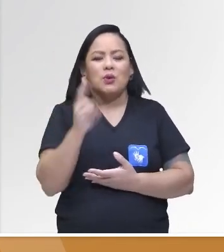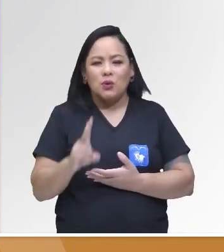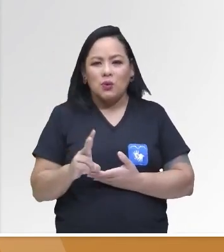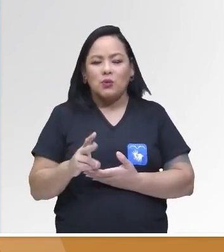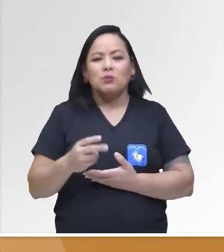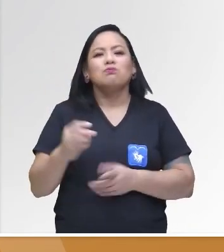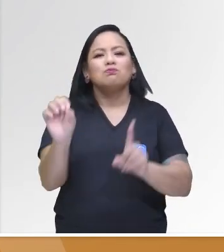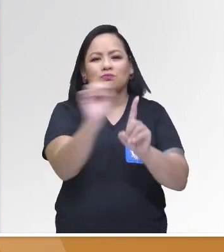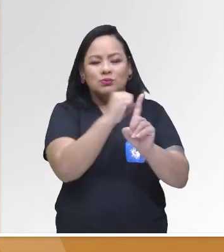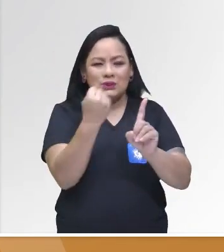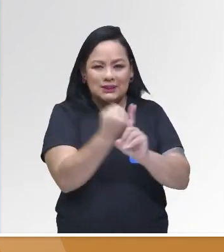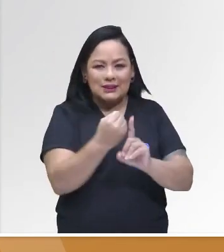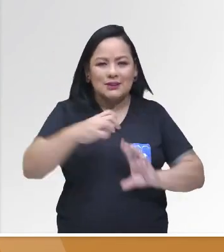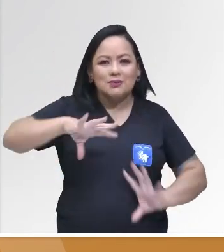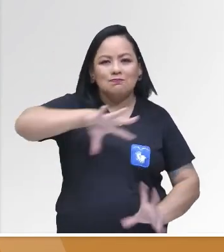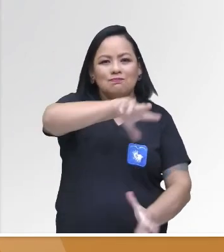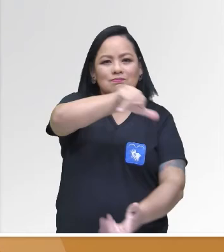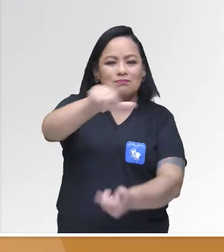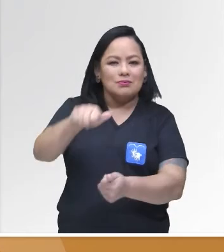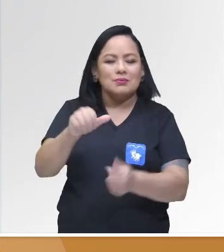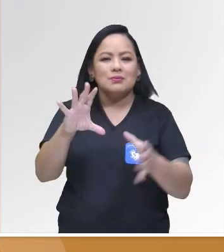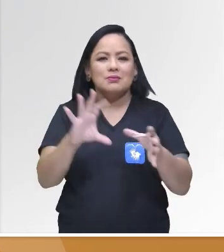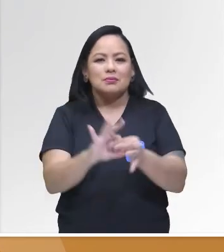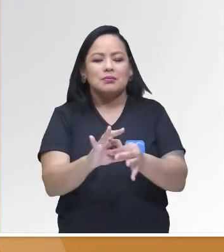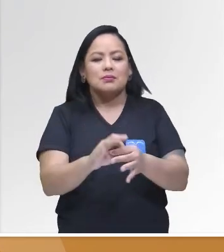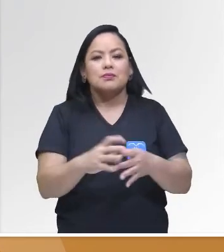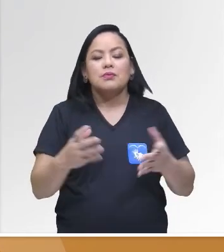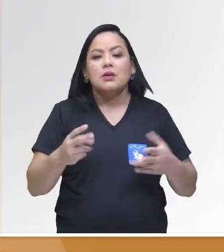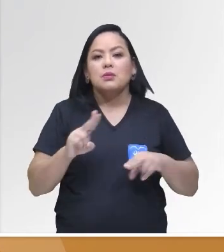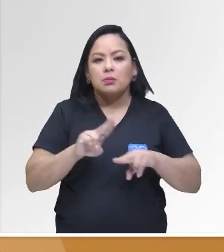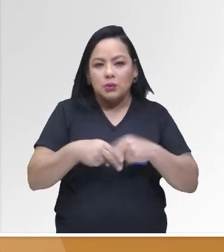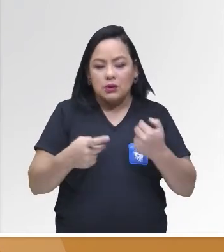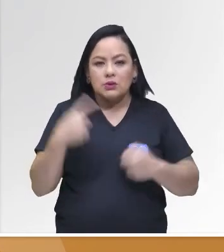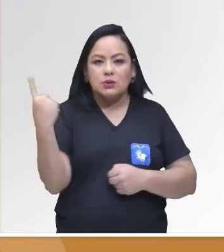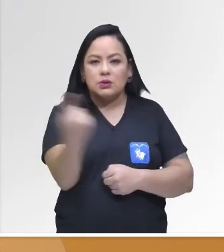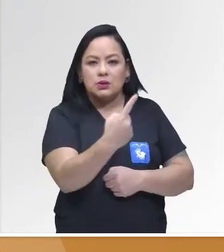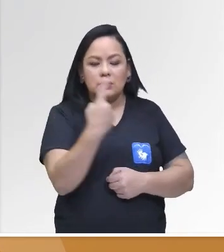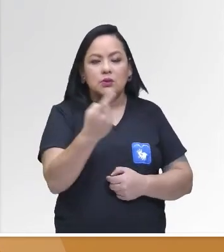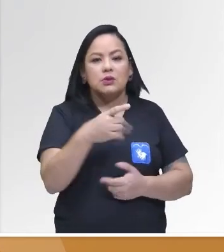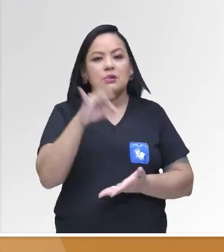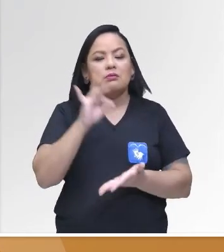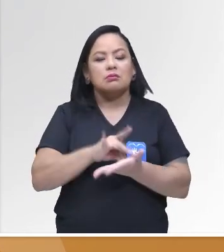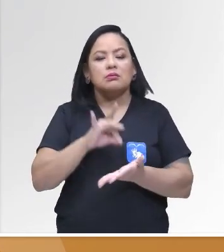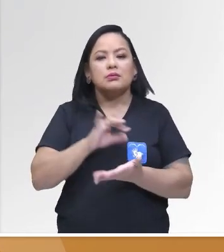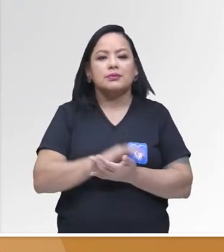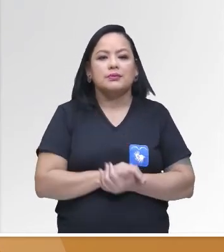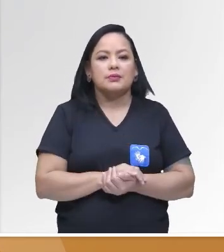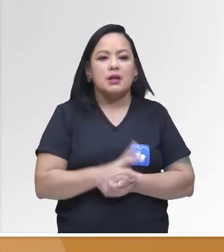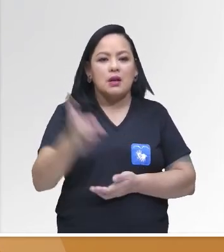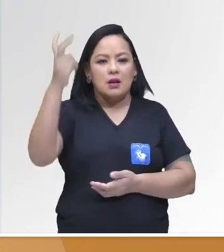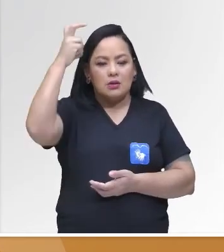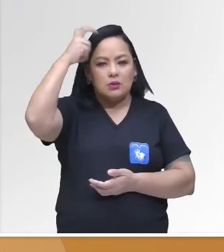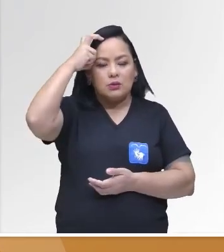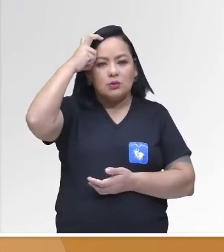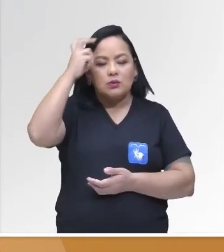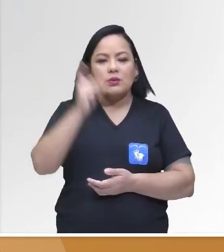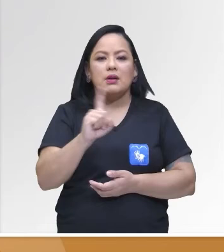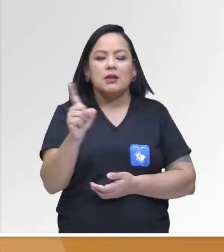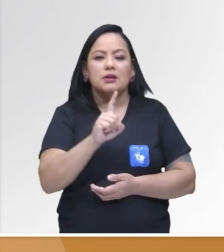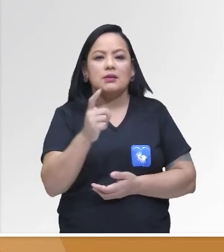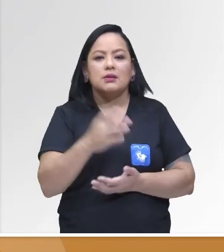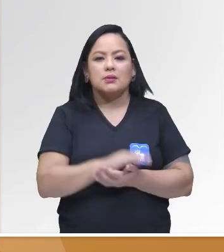nossa sociedade globalizada. Por isso é que nós afirmamos: a cultura, ela não